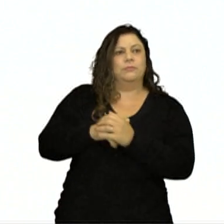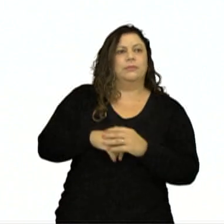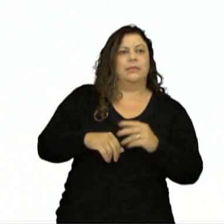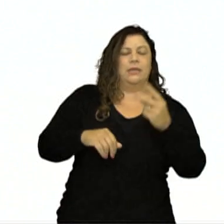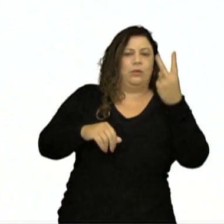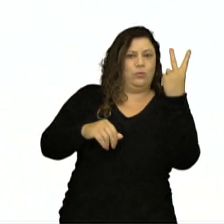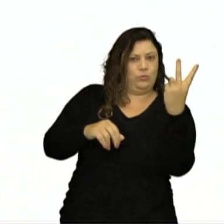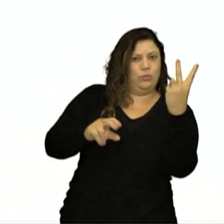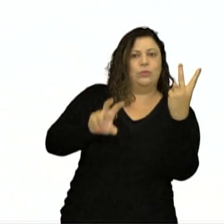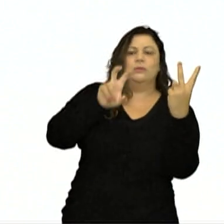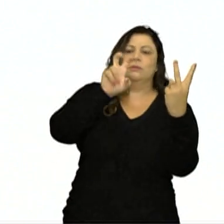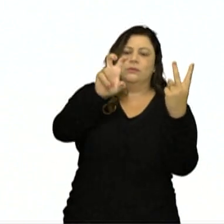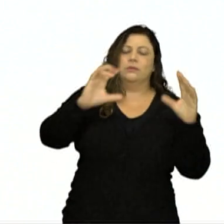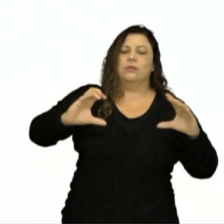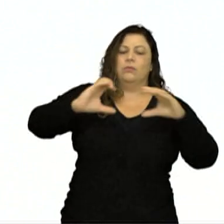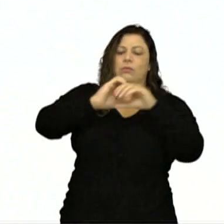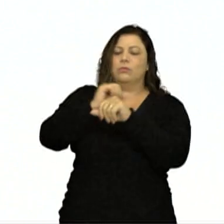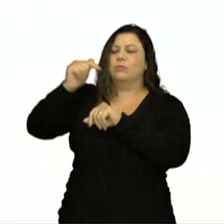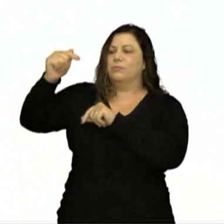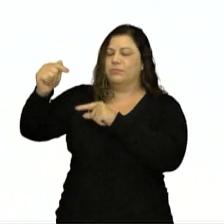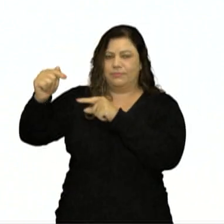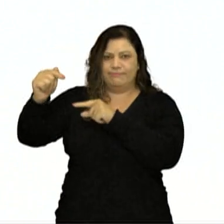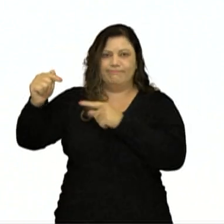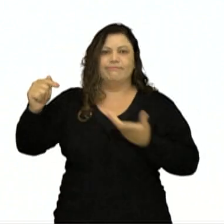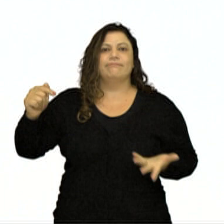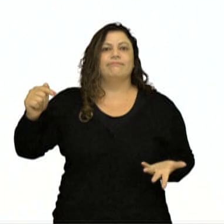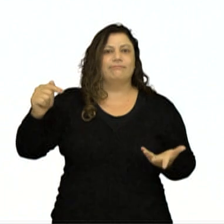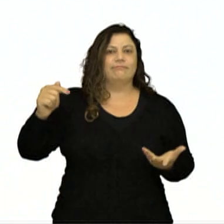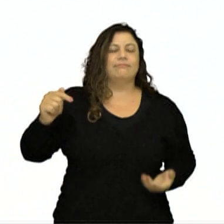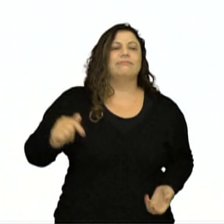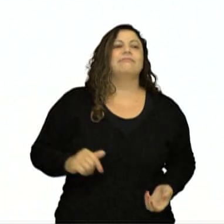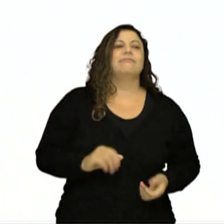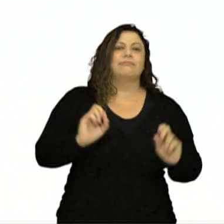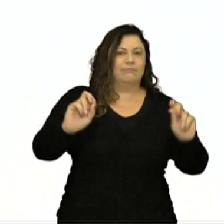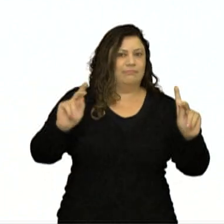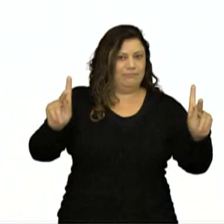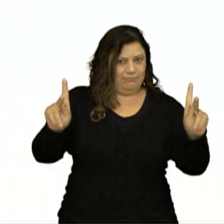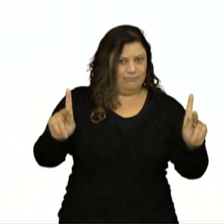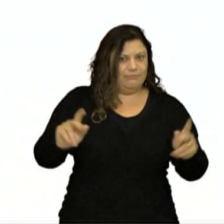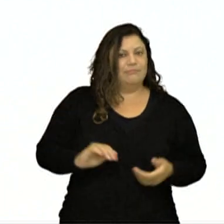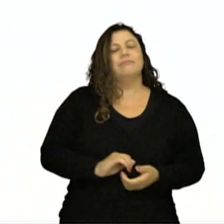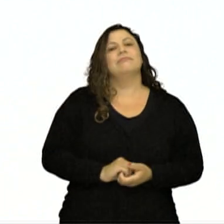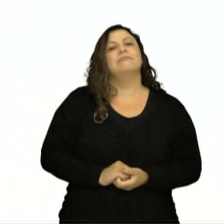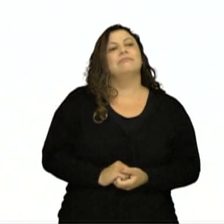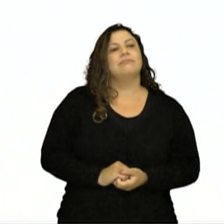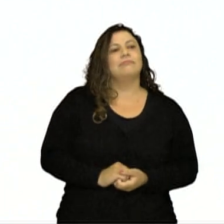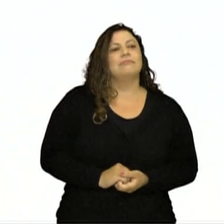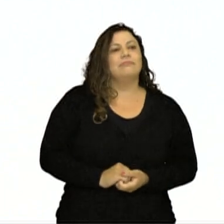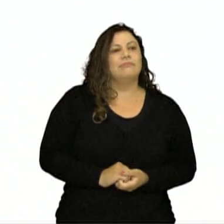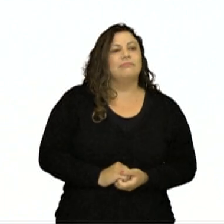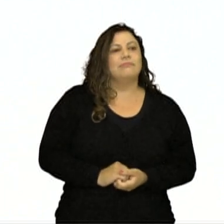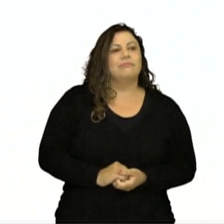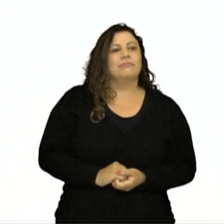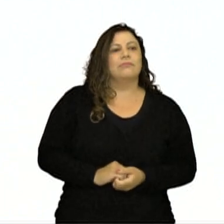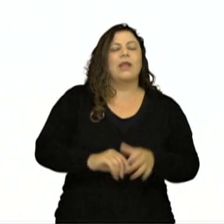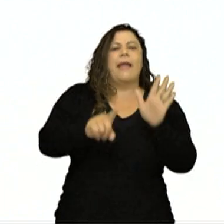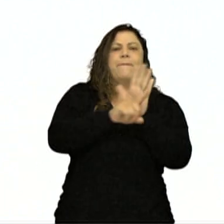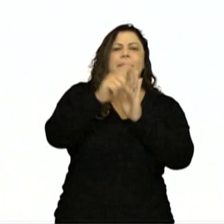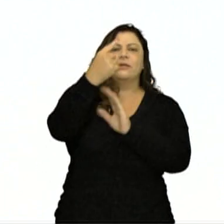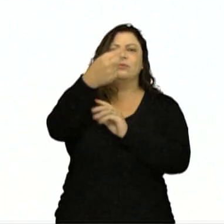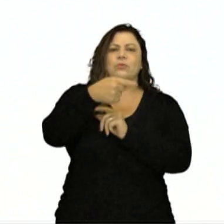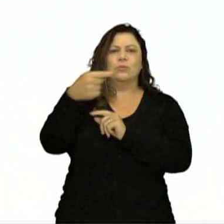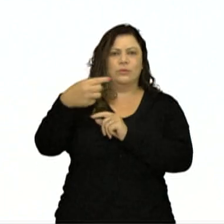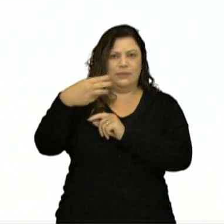5 do y e soma. Vai dar quanto? 7. Ok? E o grau do menos 1 terço de